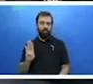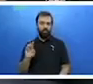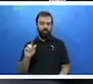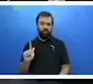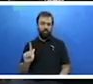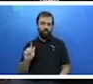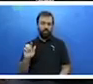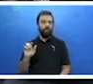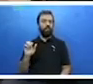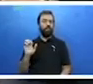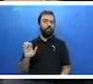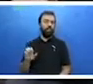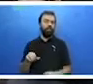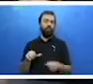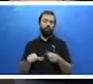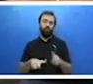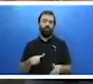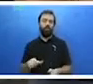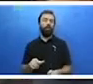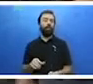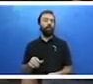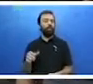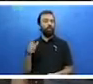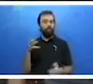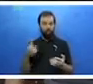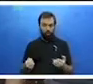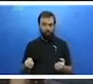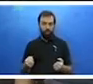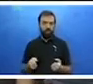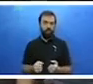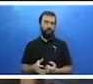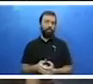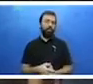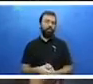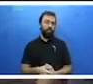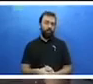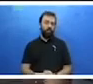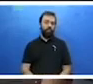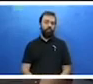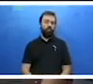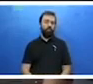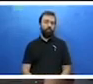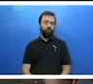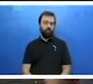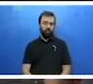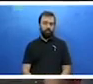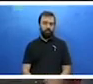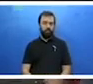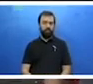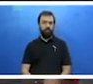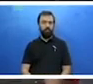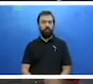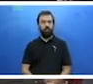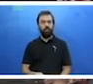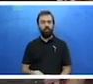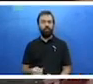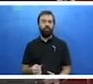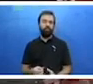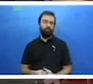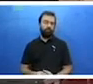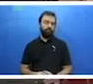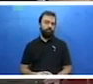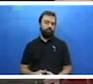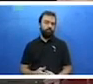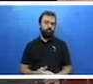propor novas modificações na atual divisão regional. Pode acontecer? Pode. Vai acontecer? Nós não